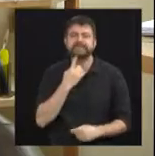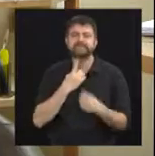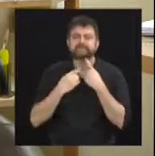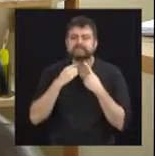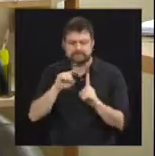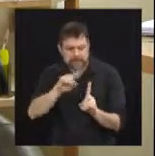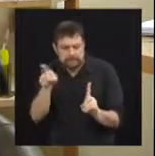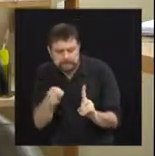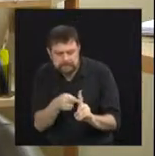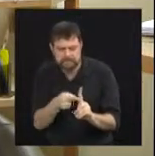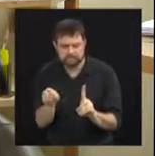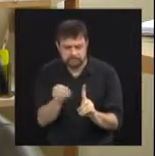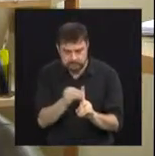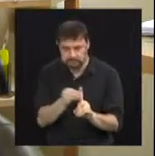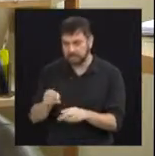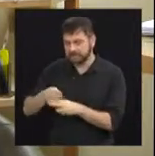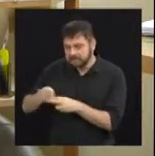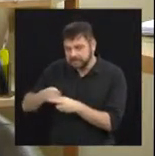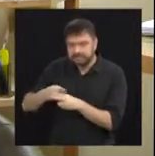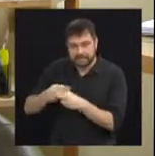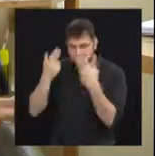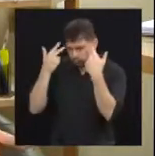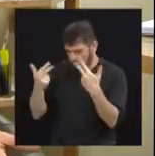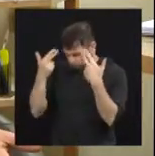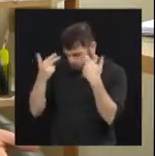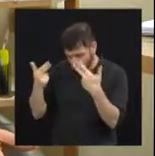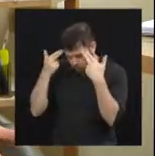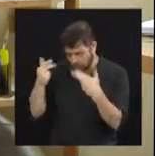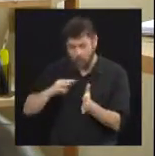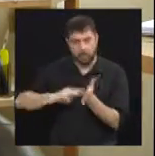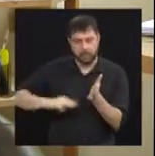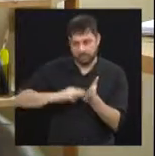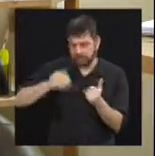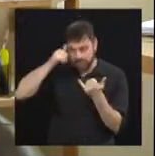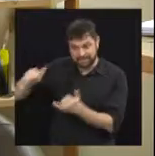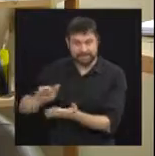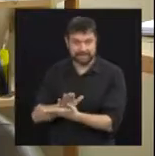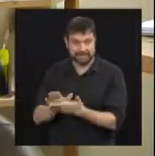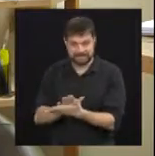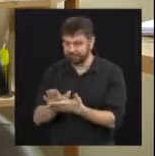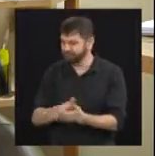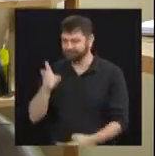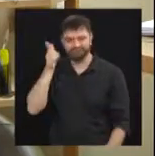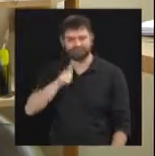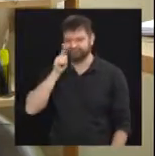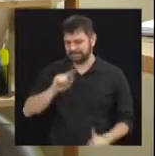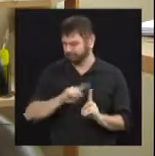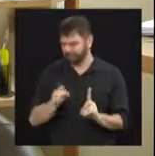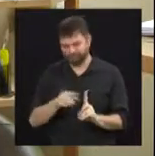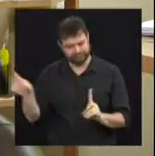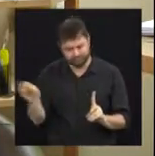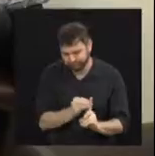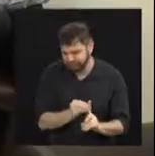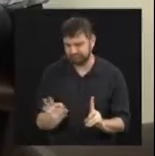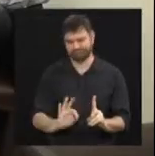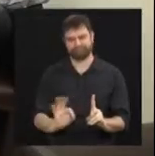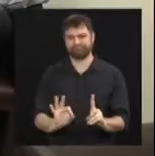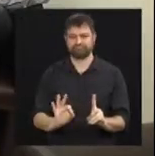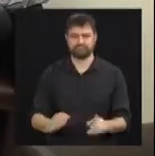se expondo à atividade sexual regular, sem uso de métodos contraceptivos e não alcança a gravidez, que é o seu objetivo